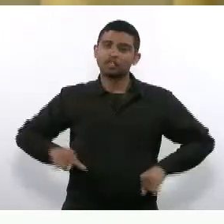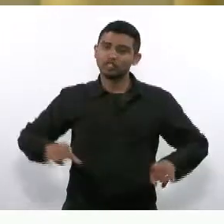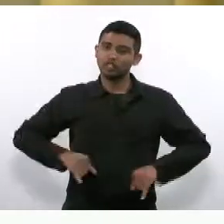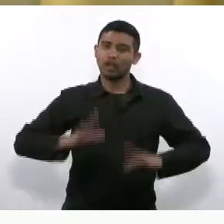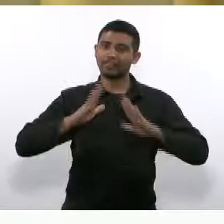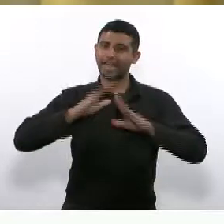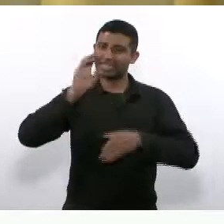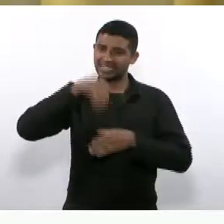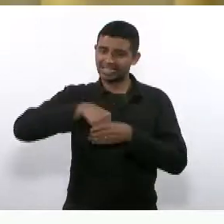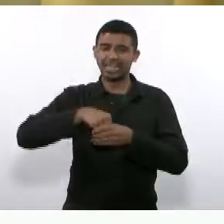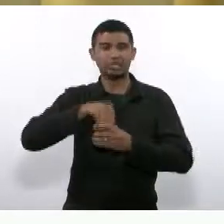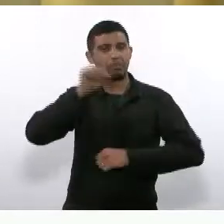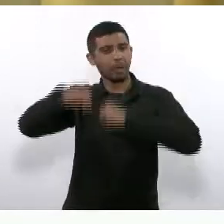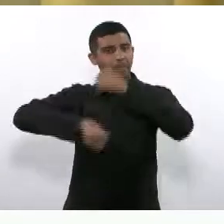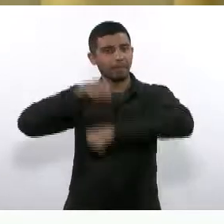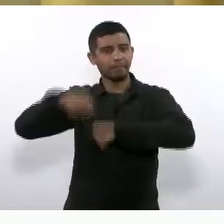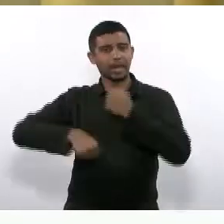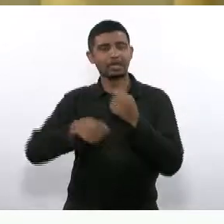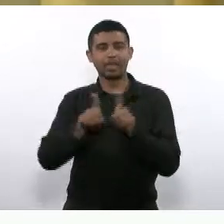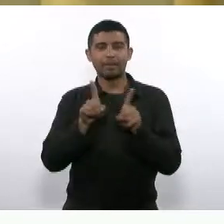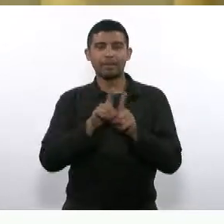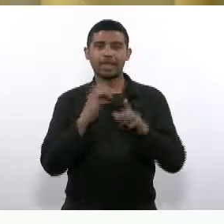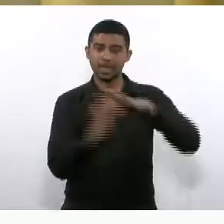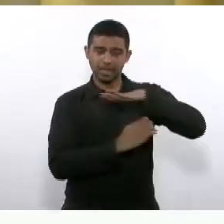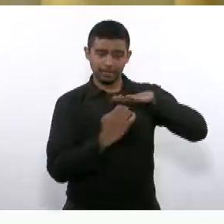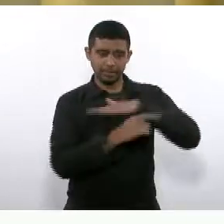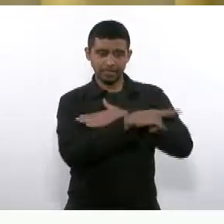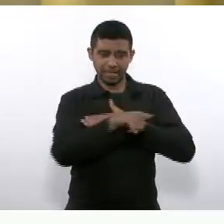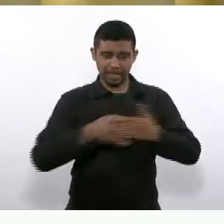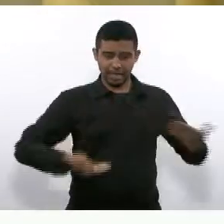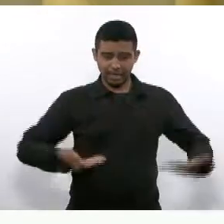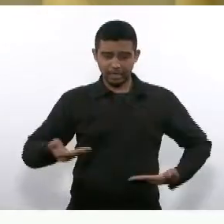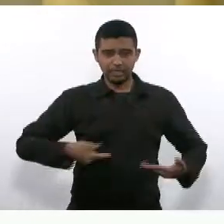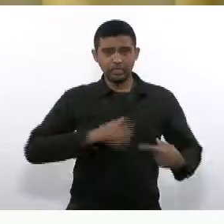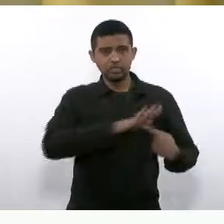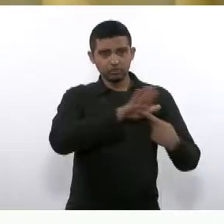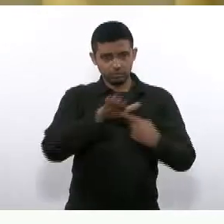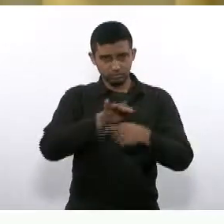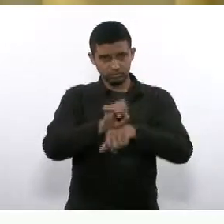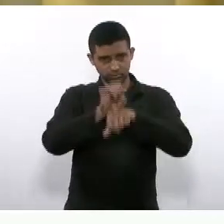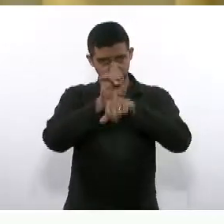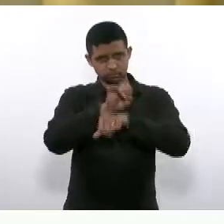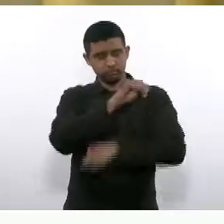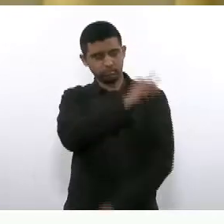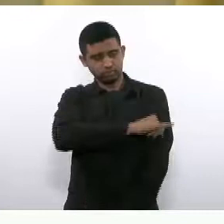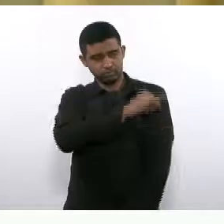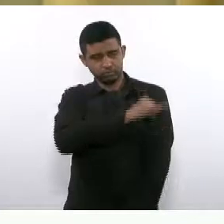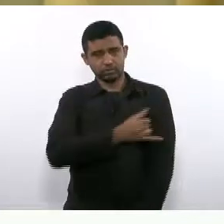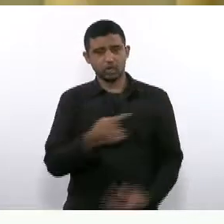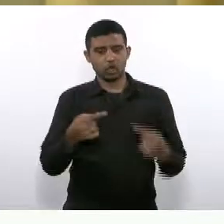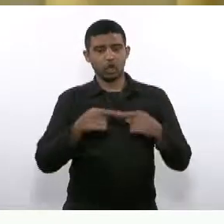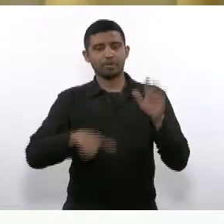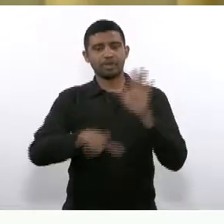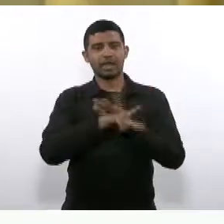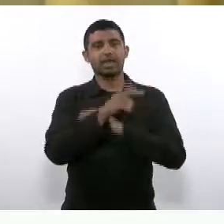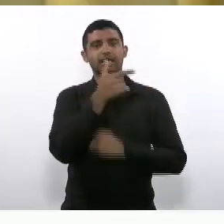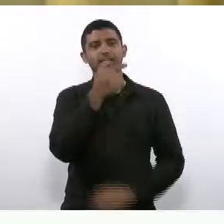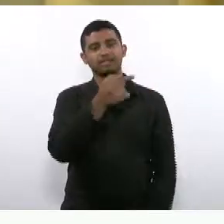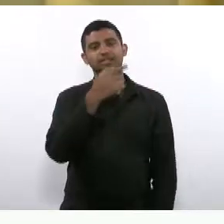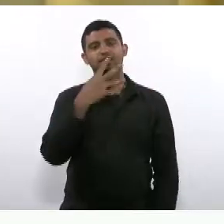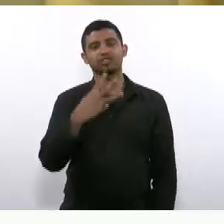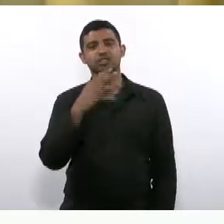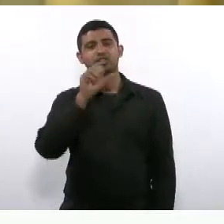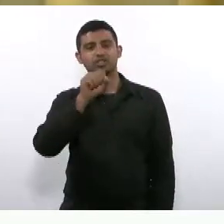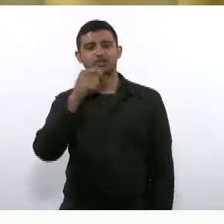e familiar nas empresas prestadoras de serviços ao Estado do Rio de Janeiro, de acordo com a Lei 7382